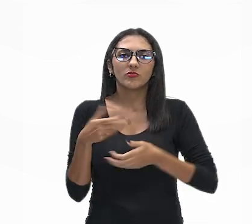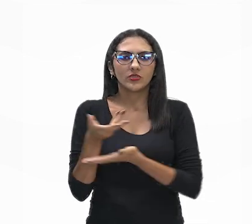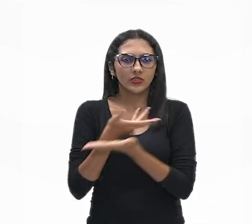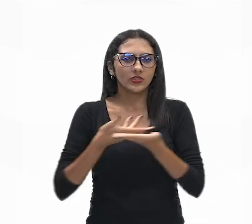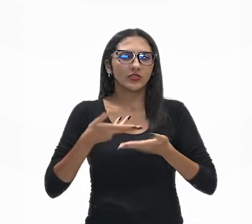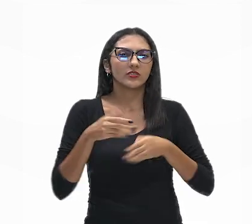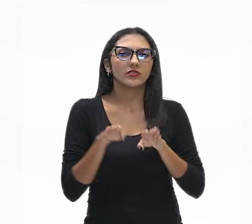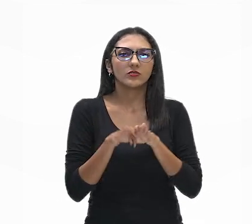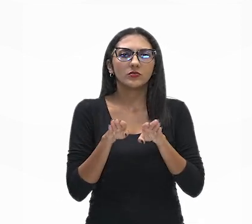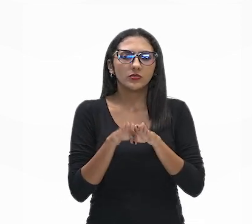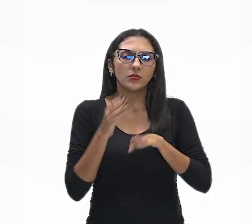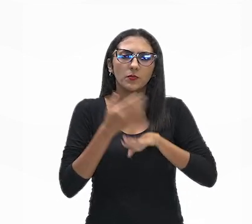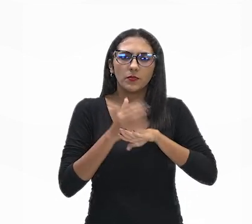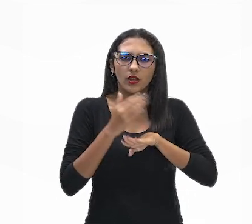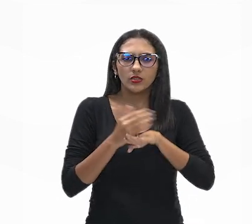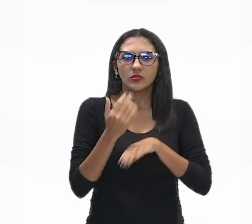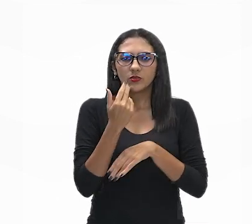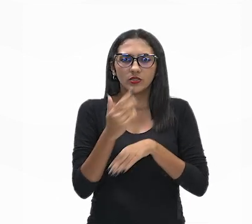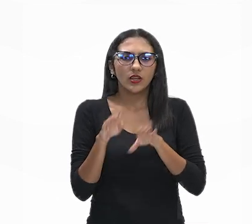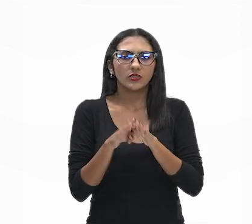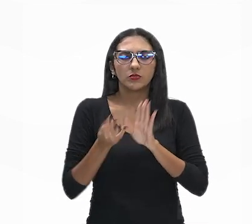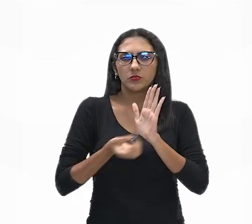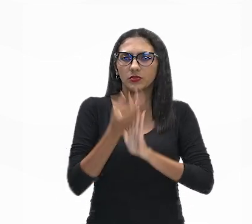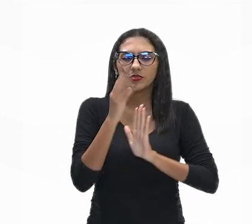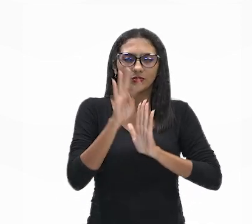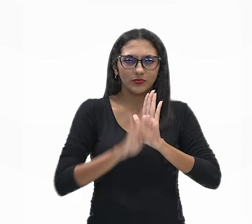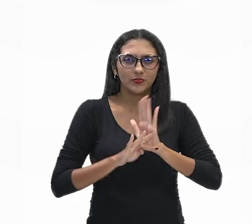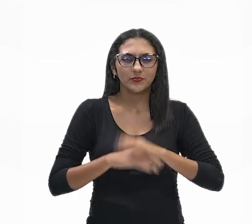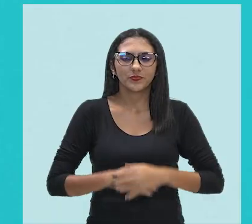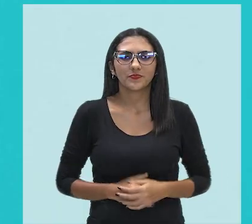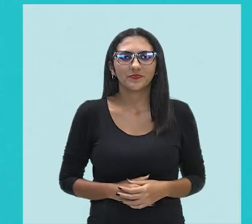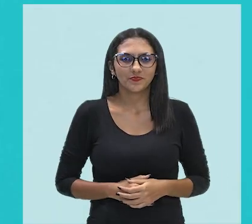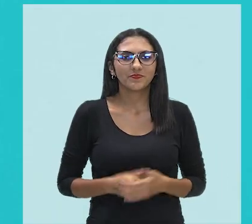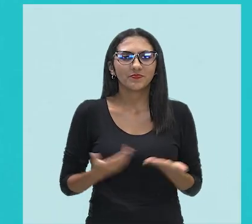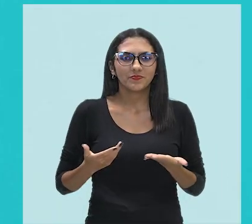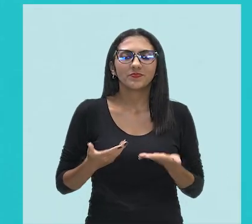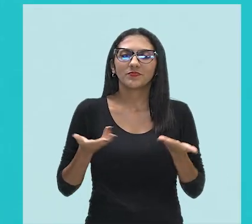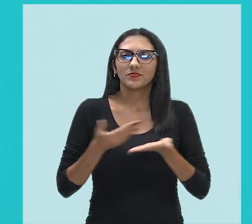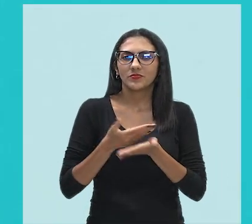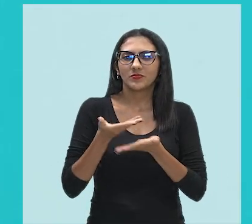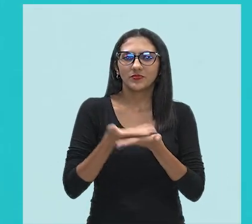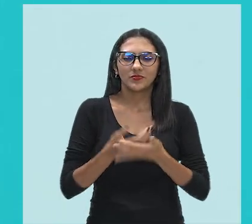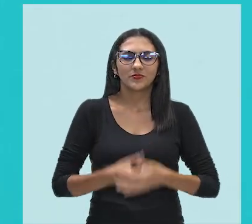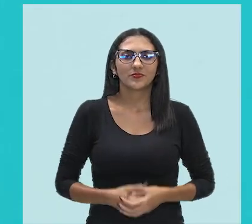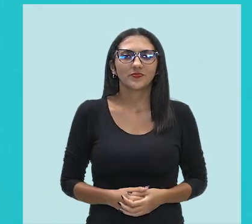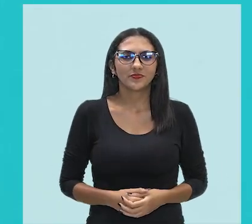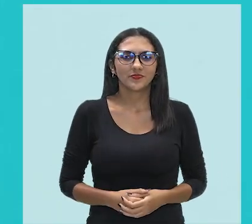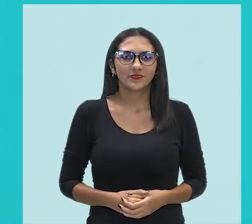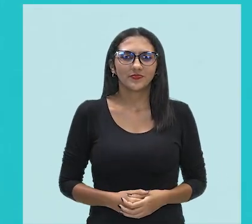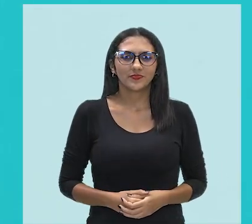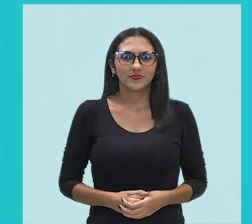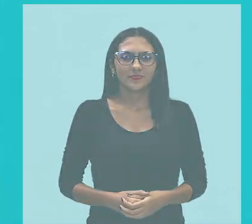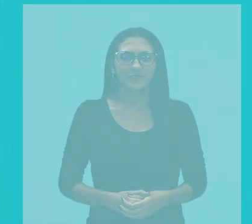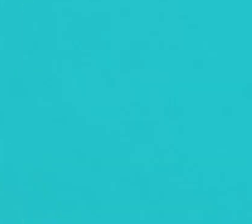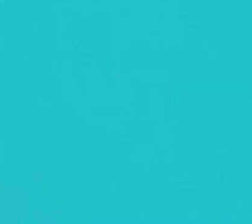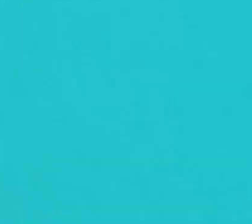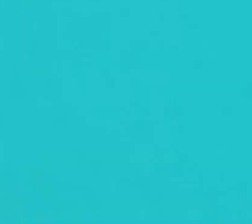para a interação e prática da oralidade e produção de texto. Então, vamos para a nossa